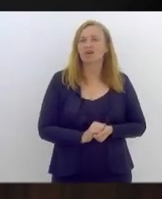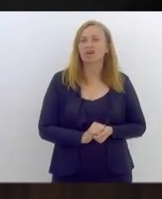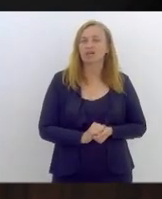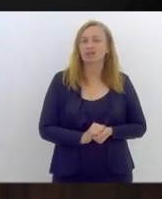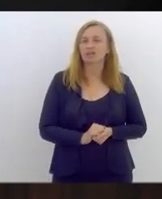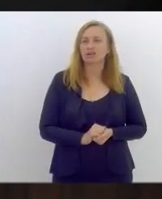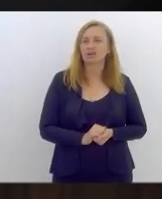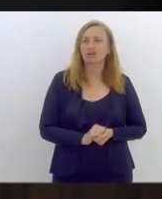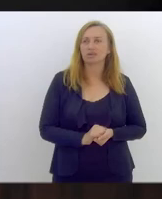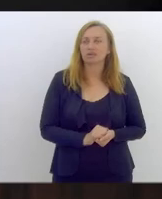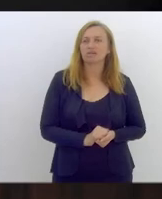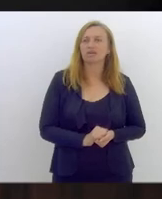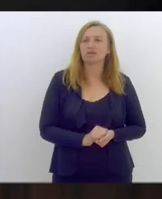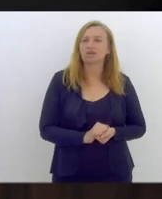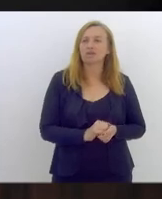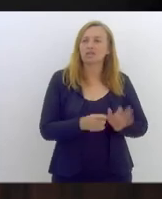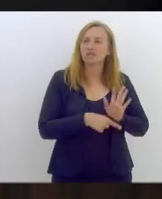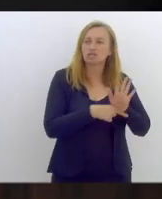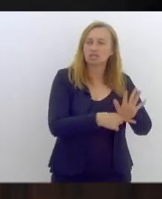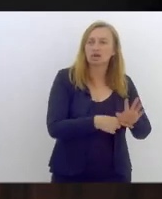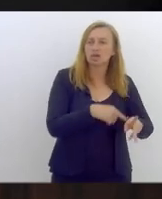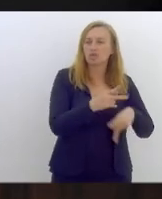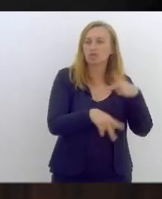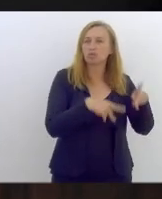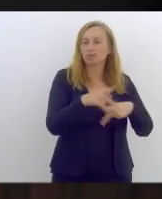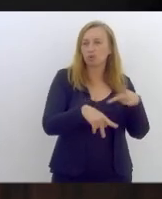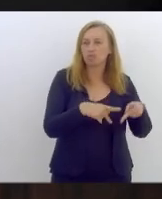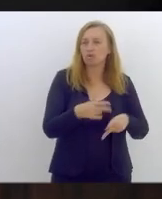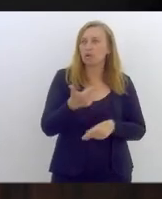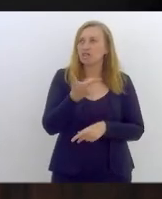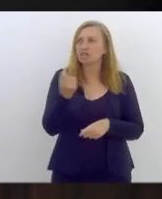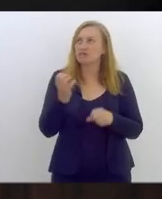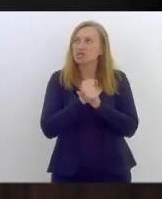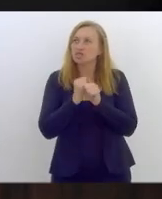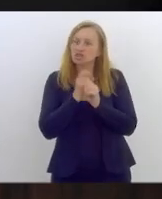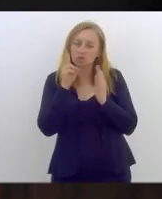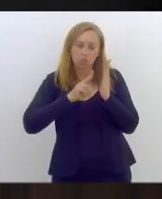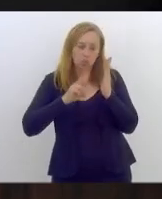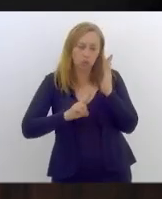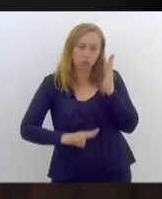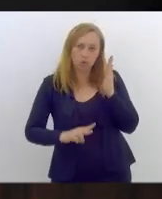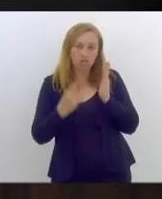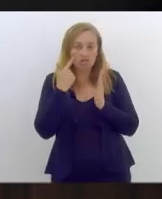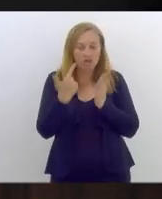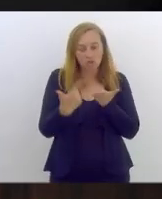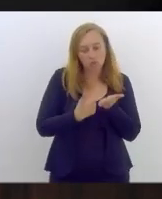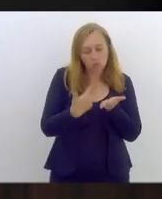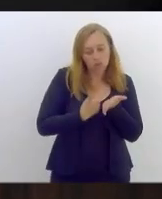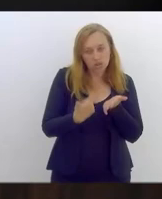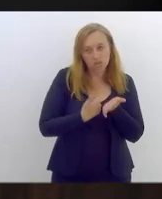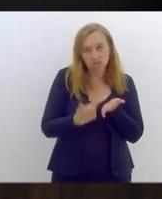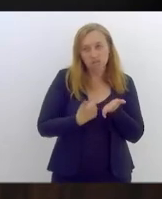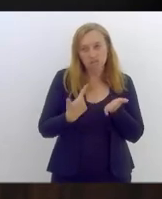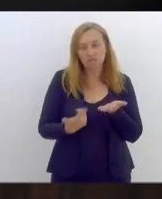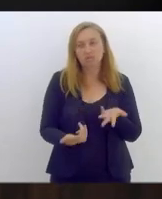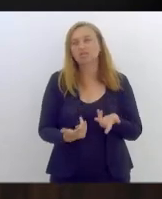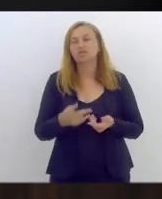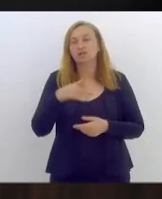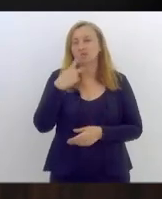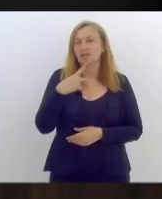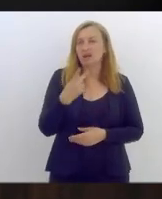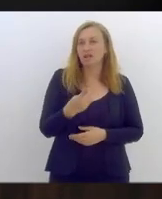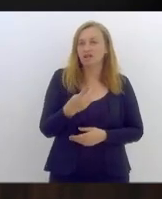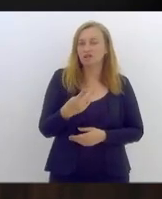vida do povo. Há mais de 20 anos eu leio, vejo, ouço Muniz, os seus livros, a sua presença e as suas falas